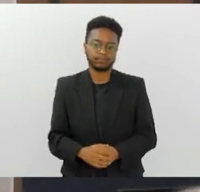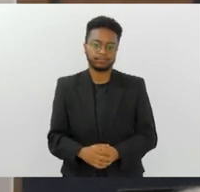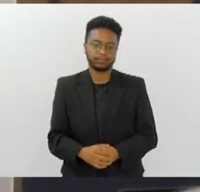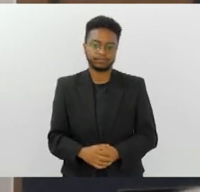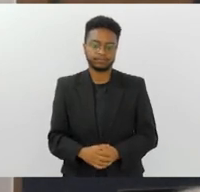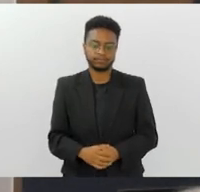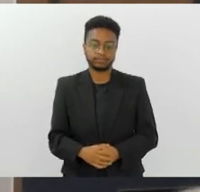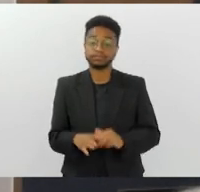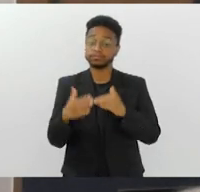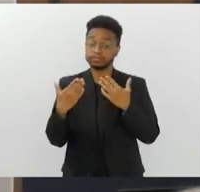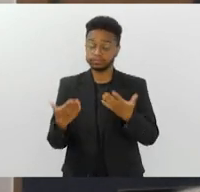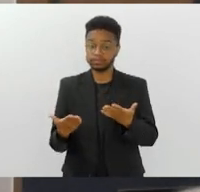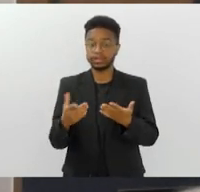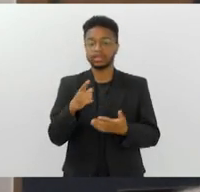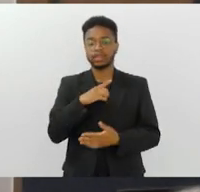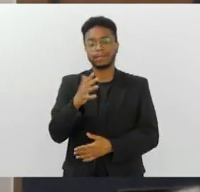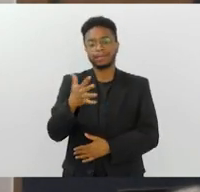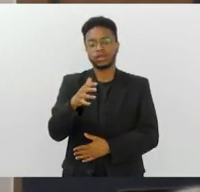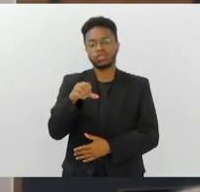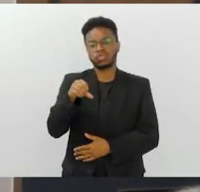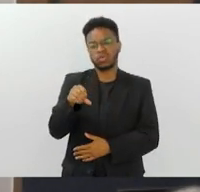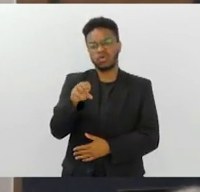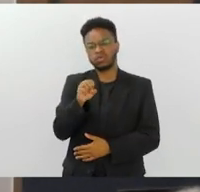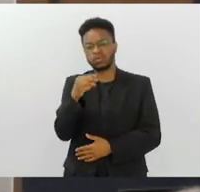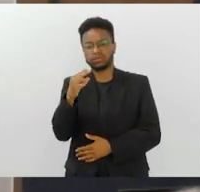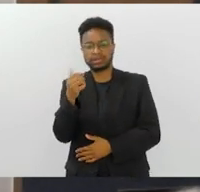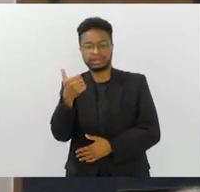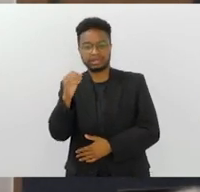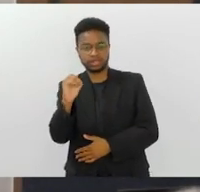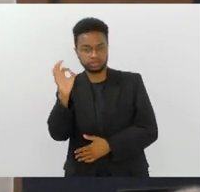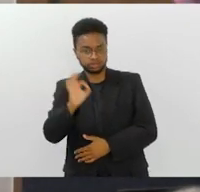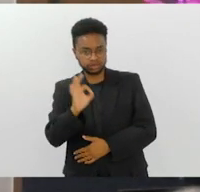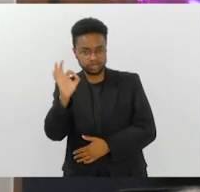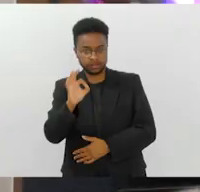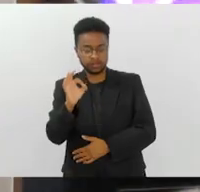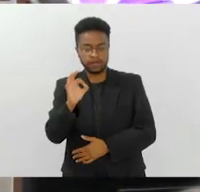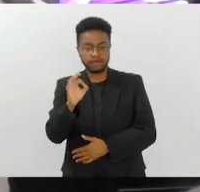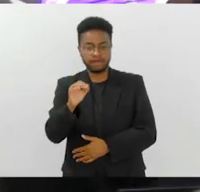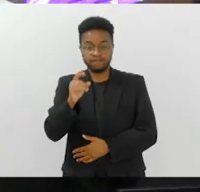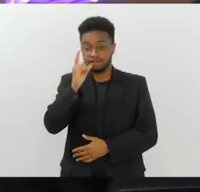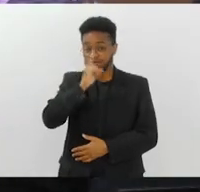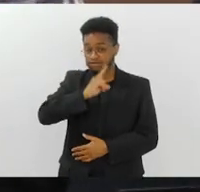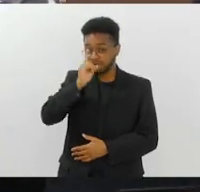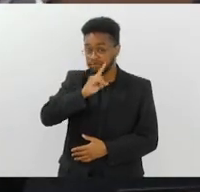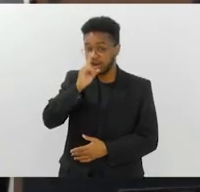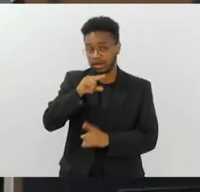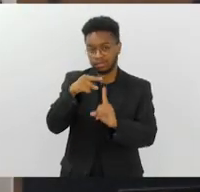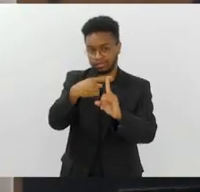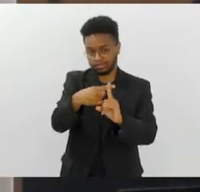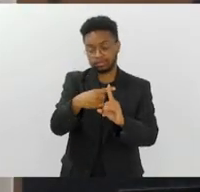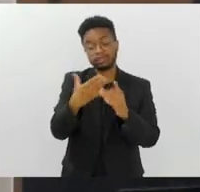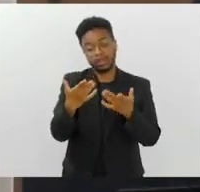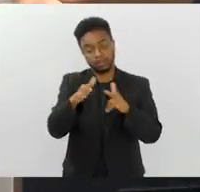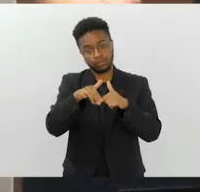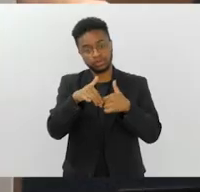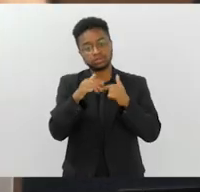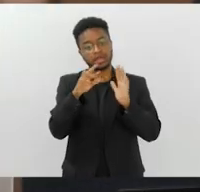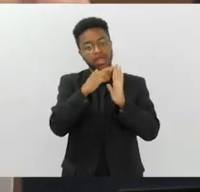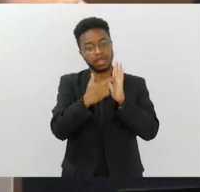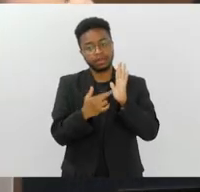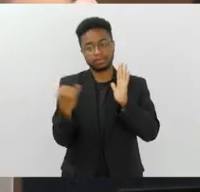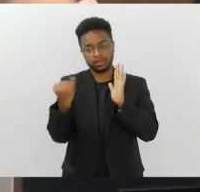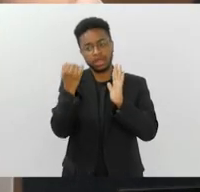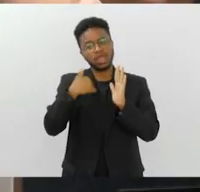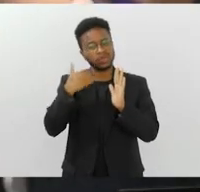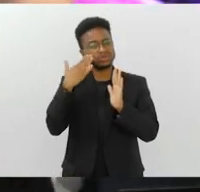quantos fal nós temos em torno de 9 a 10% de falsos positivos é por isso que é importante a regulamentação e chega lá eu sei que acabou